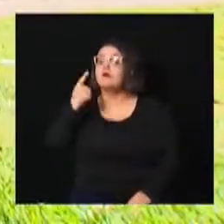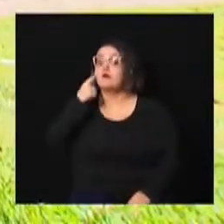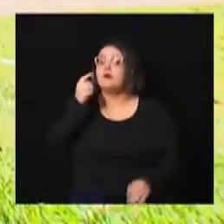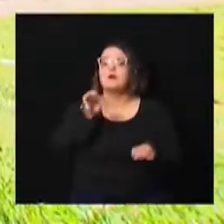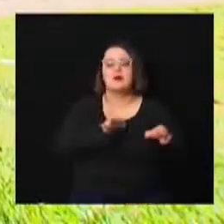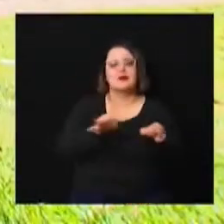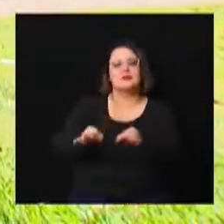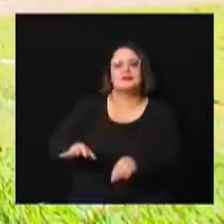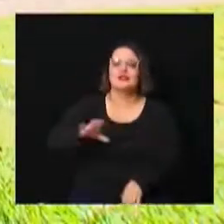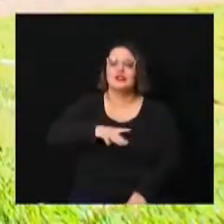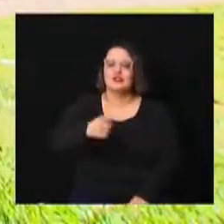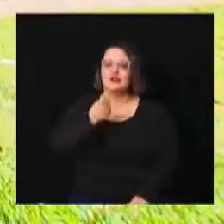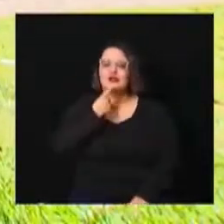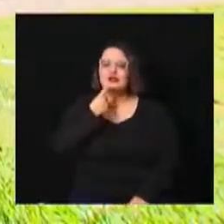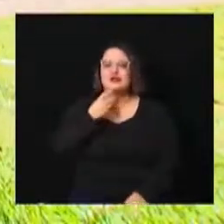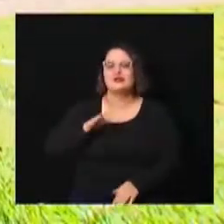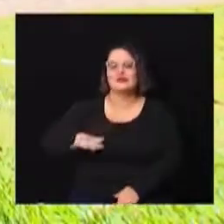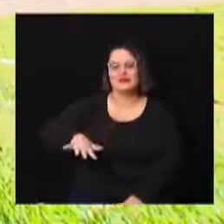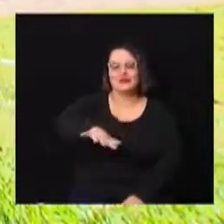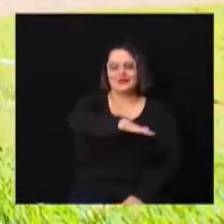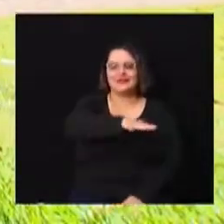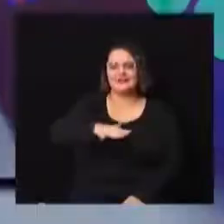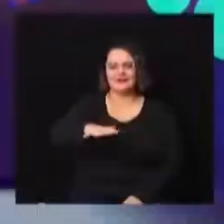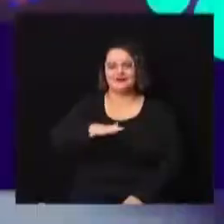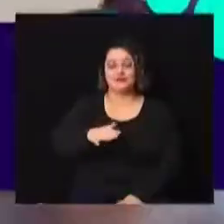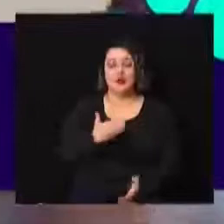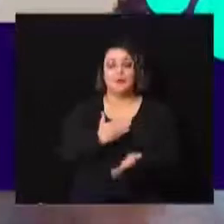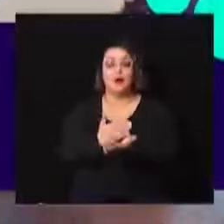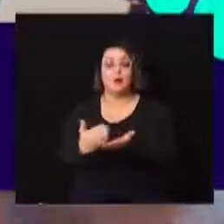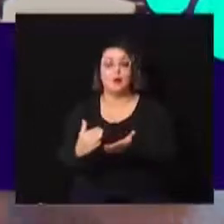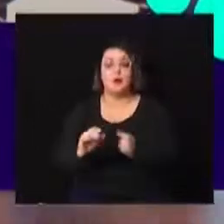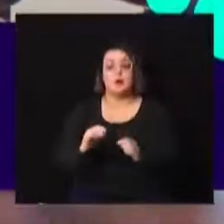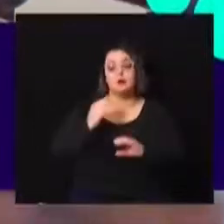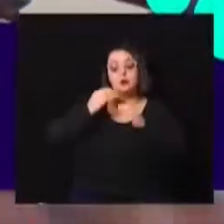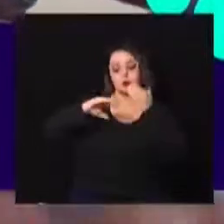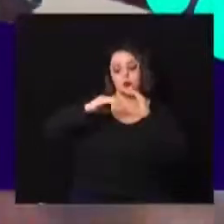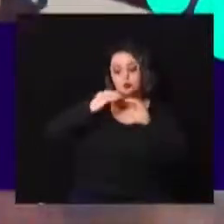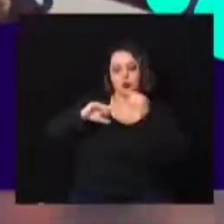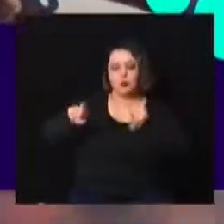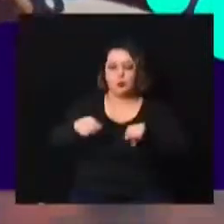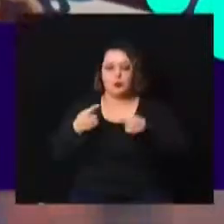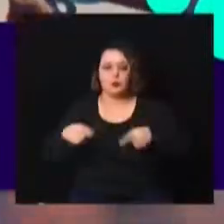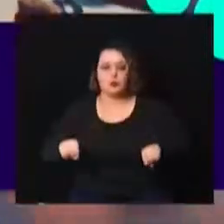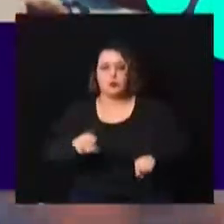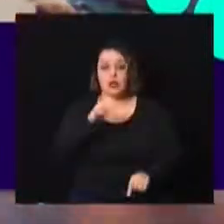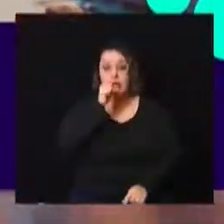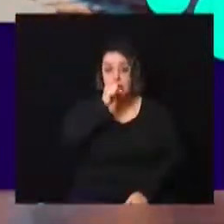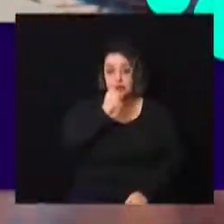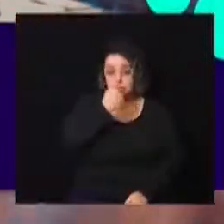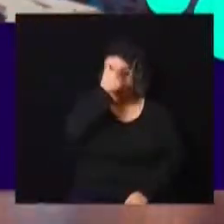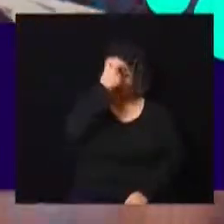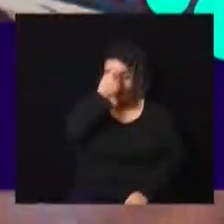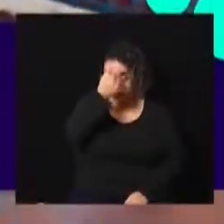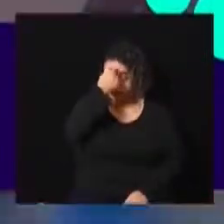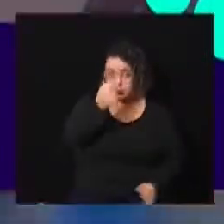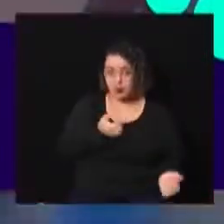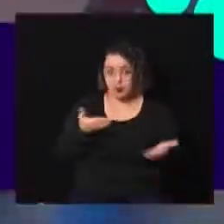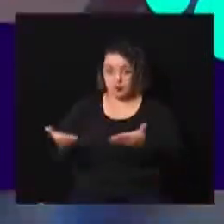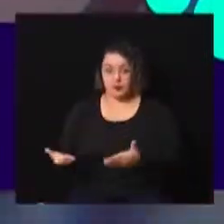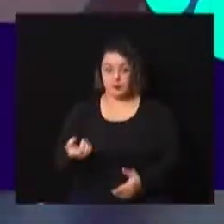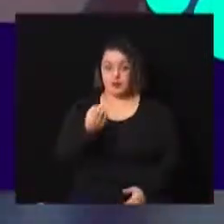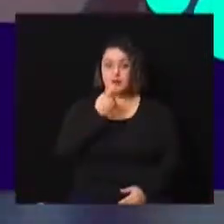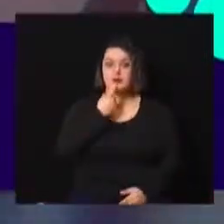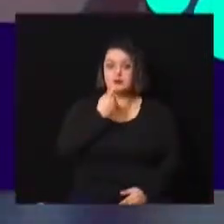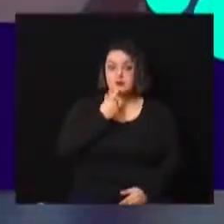a programação de Campinas e região. Para começar, vamos de música. Sábado, o cantor Gustavo Lima se apresenta em